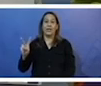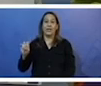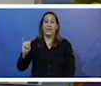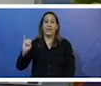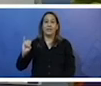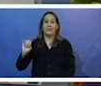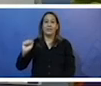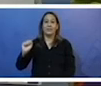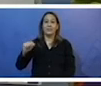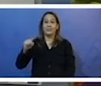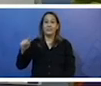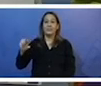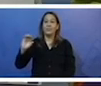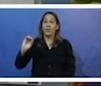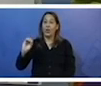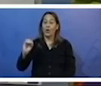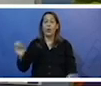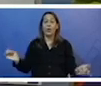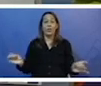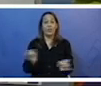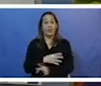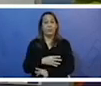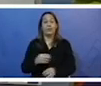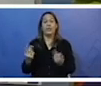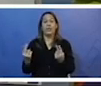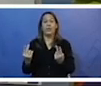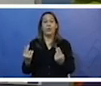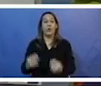Gavião. E termina igual.